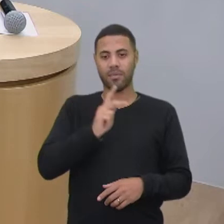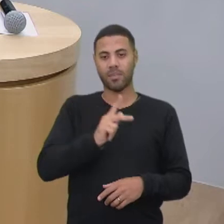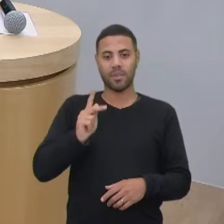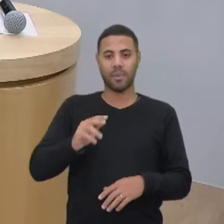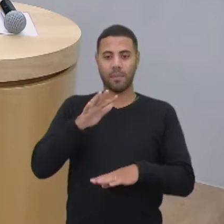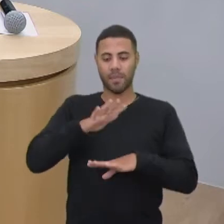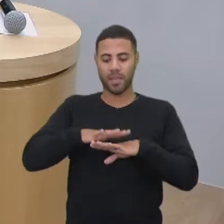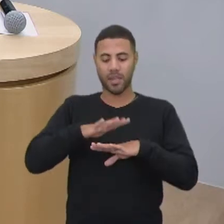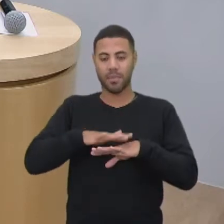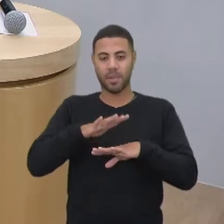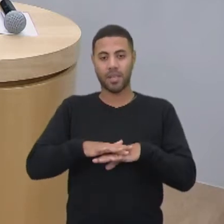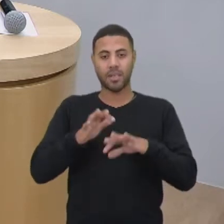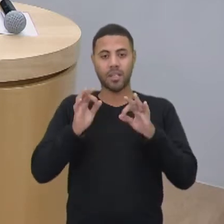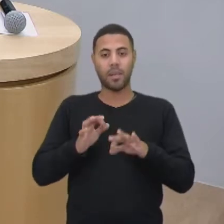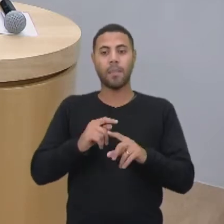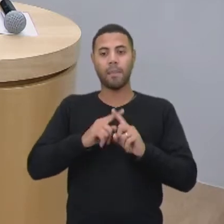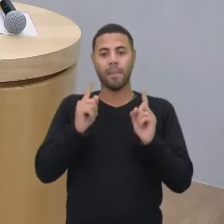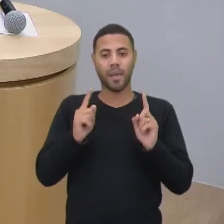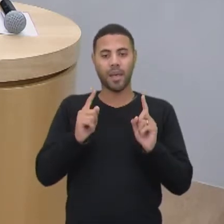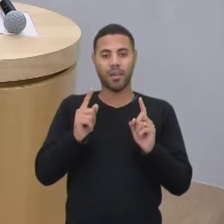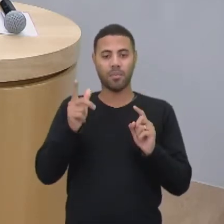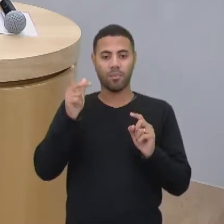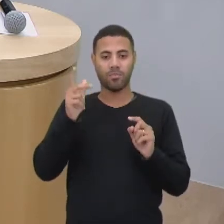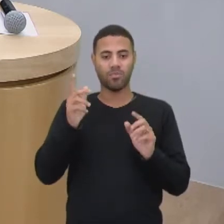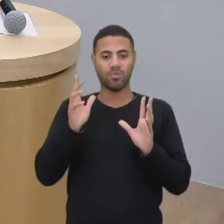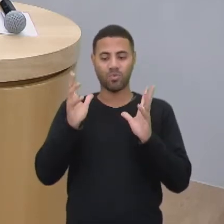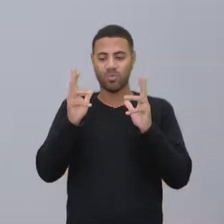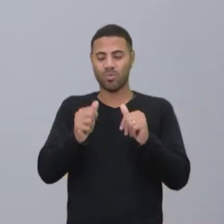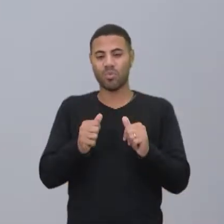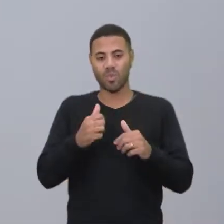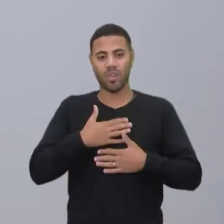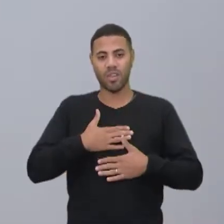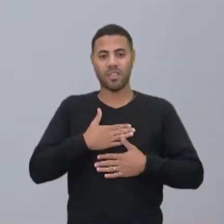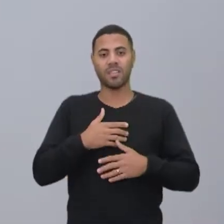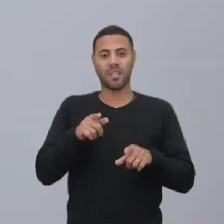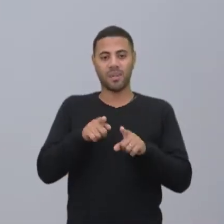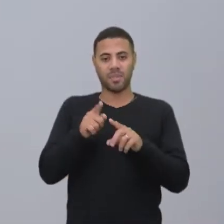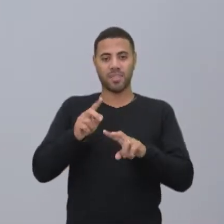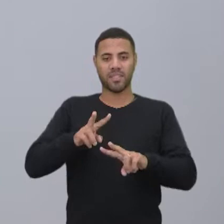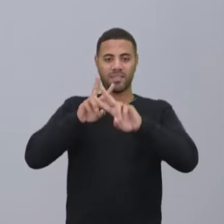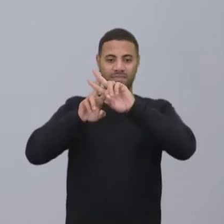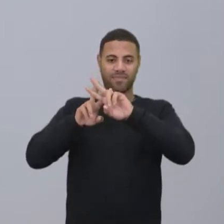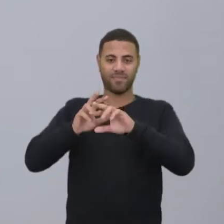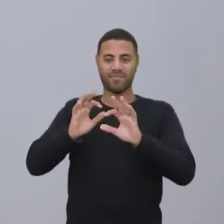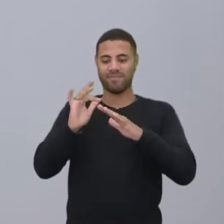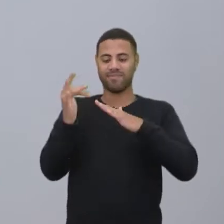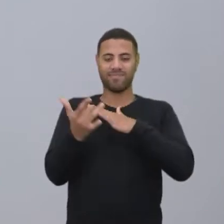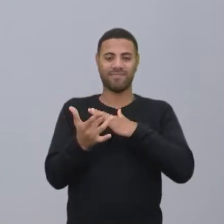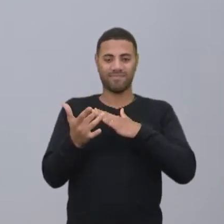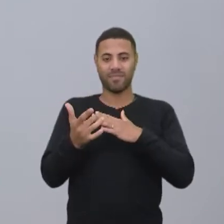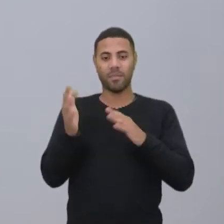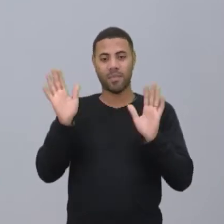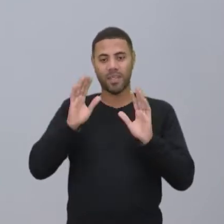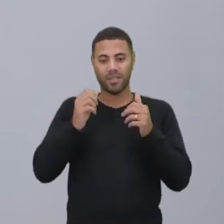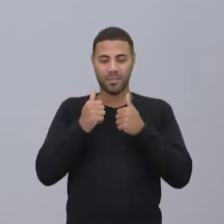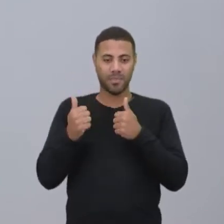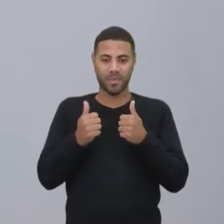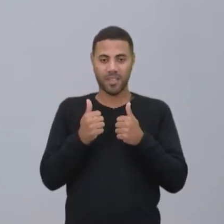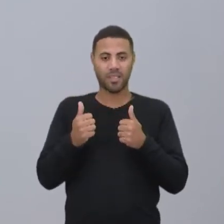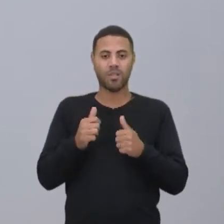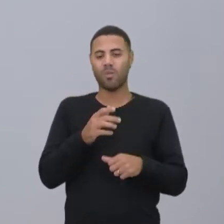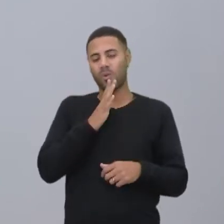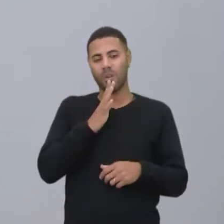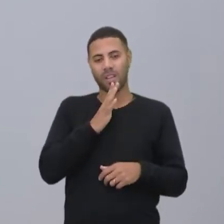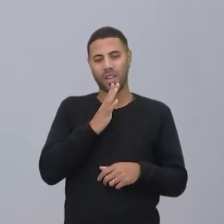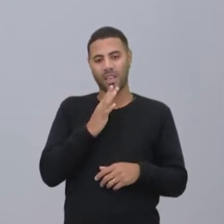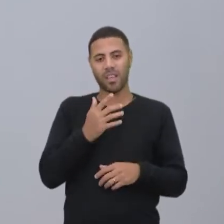matemática, Sim. Mas sempre está envolvida em tudo, Ilana? Gosto do hashtag se liga na mídia. Olá, estudantes da segunda série. Vocês já devem ter me visto